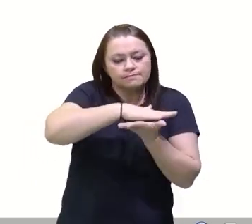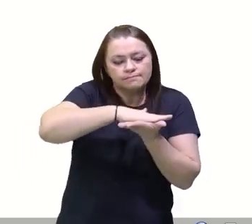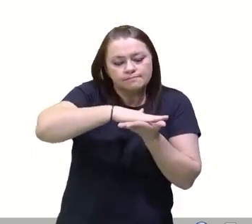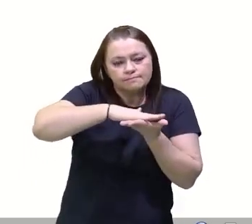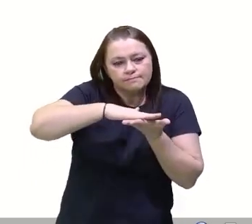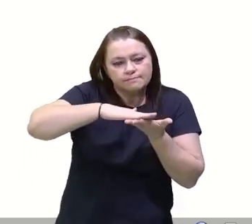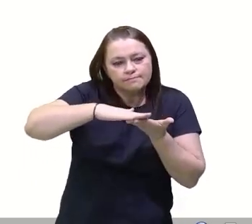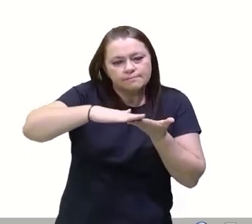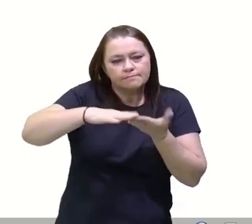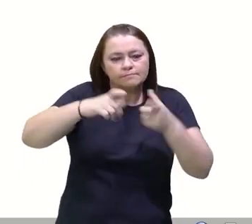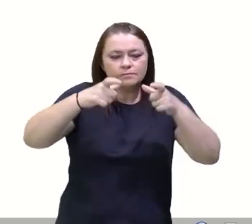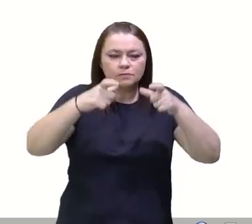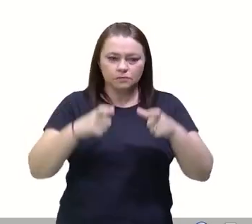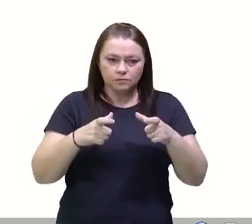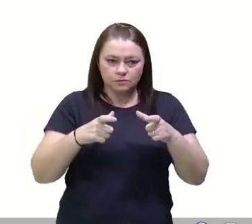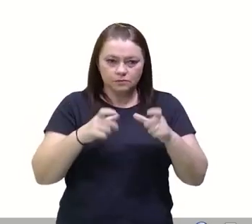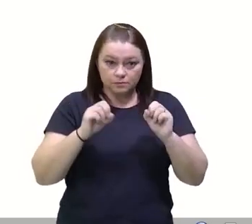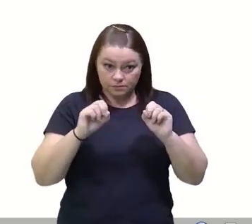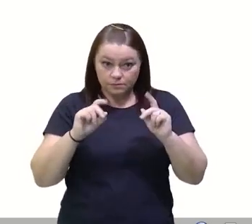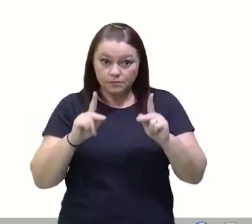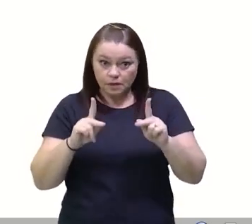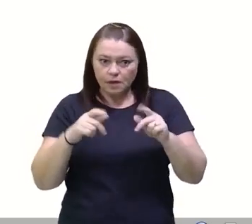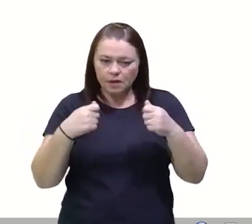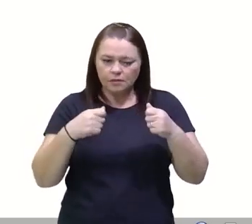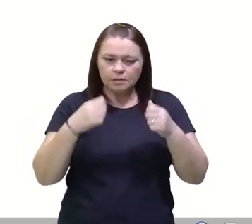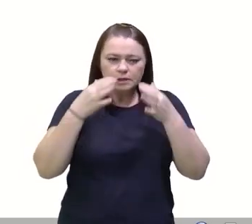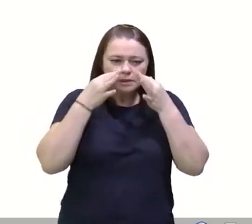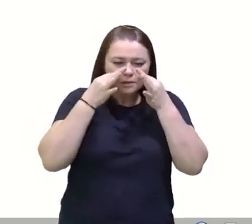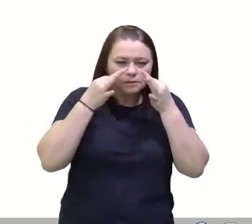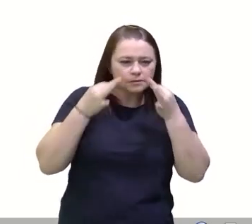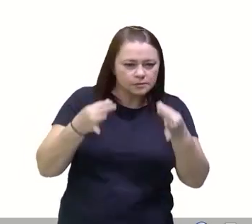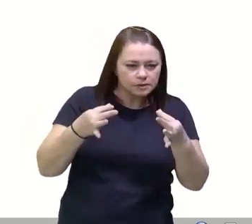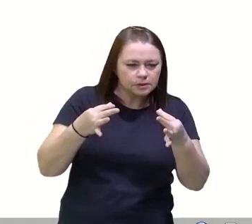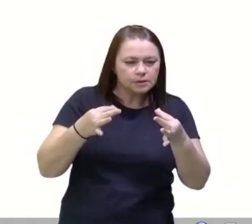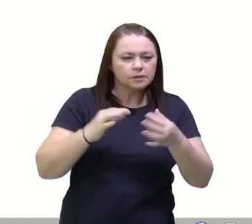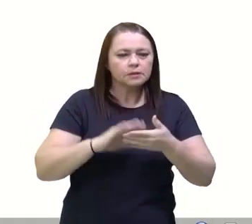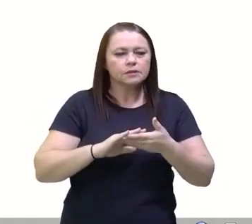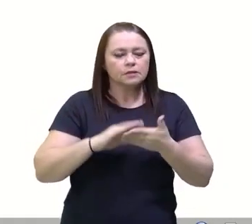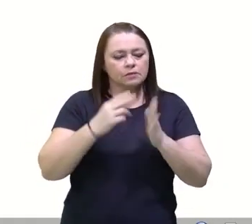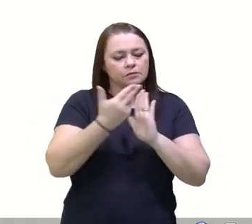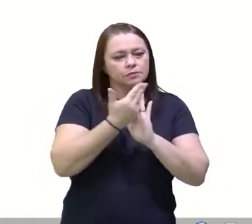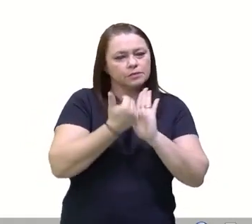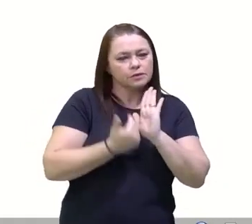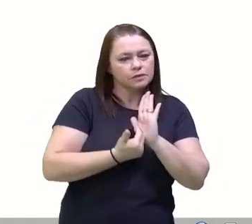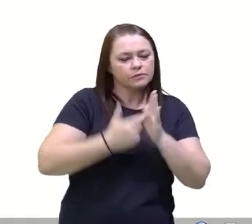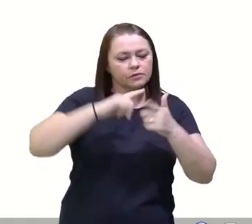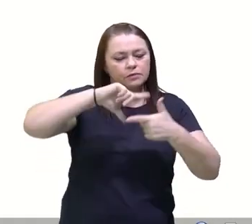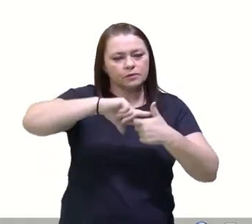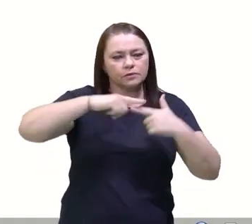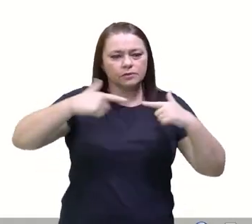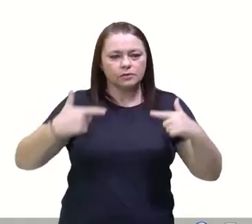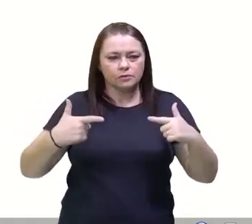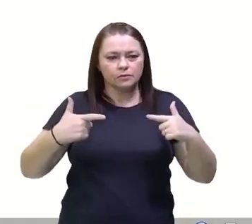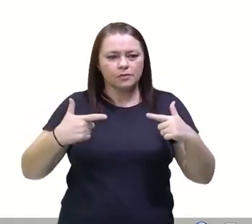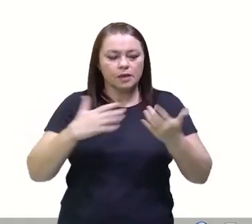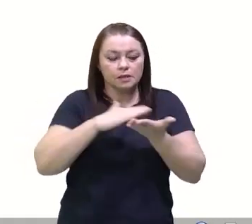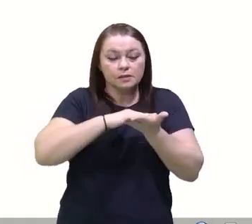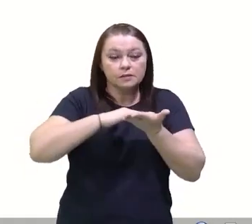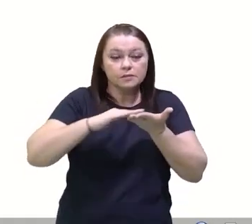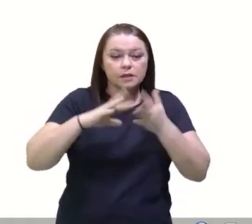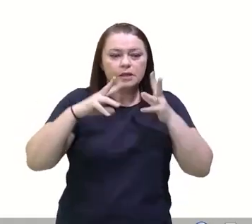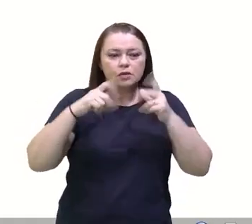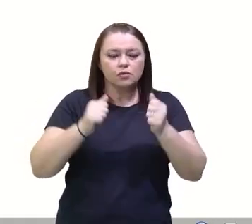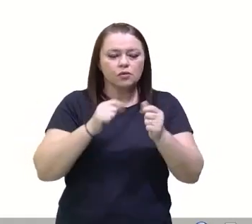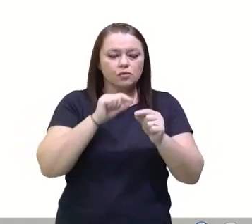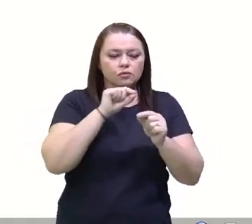plano. Tem que tomar muito cuidado com isso, figuras geométricas planas, porque todos os seus pontos, olha aqui,